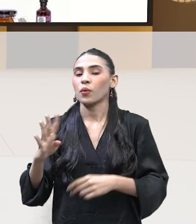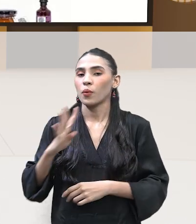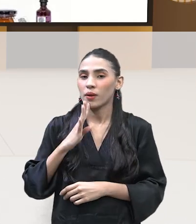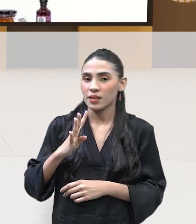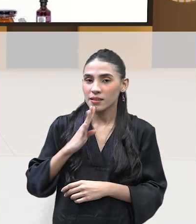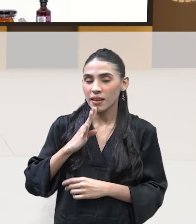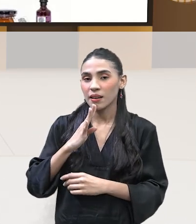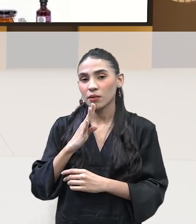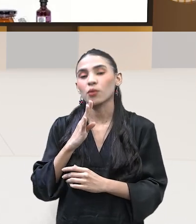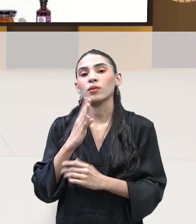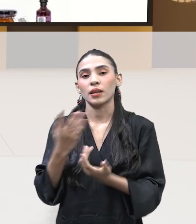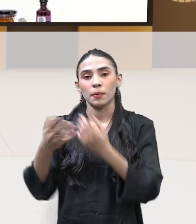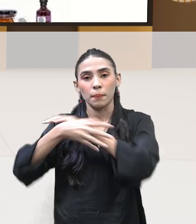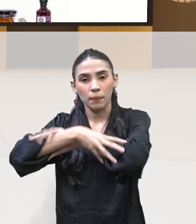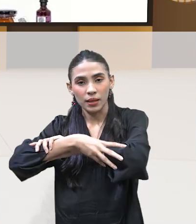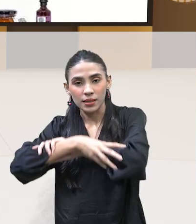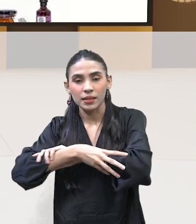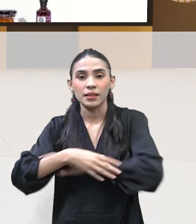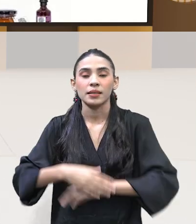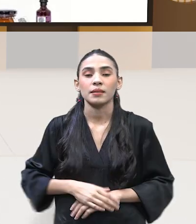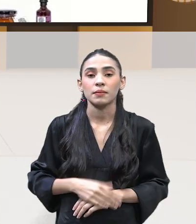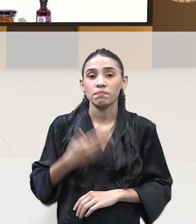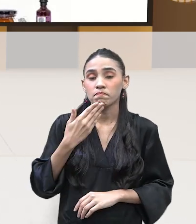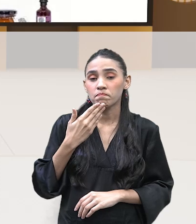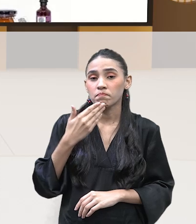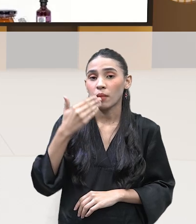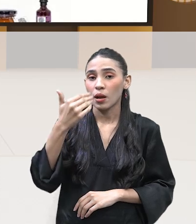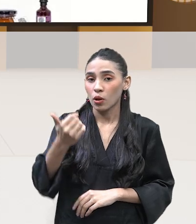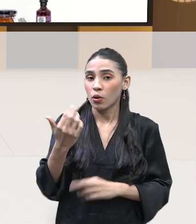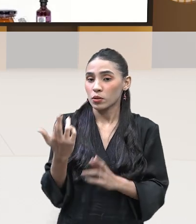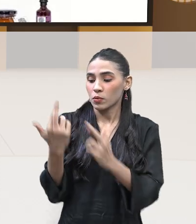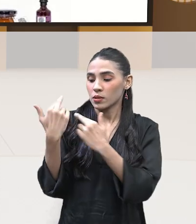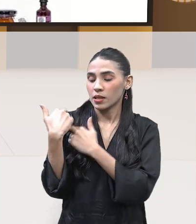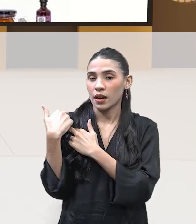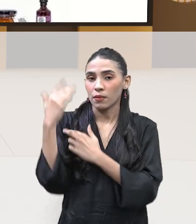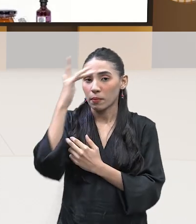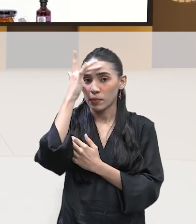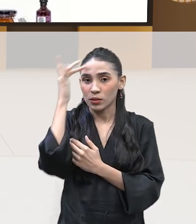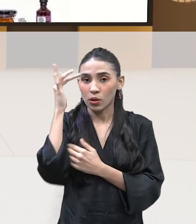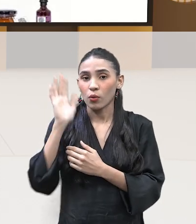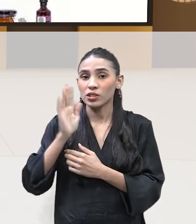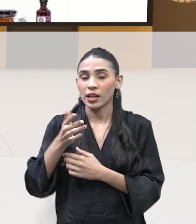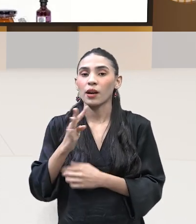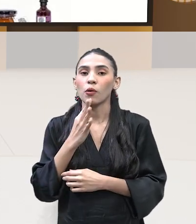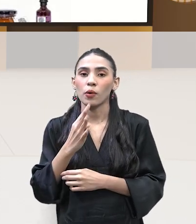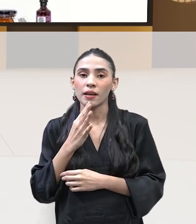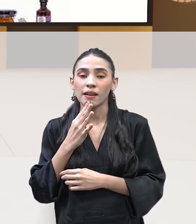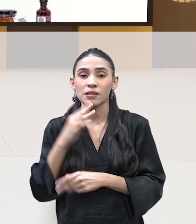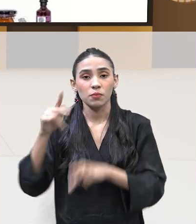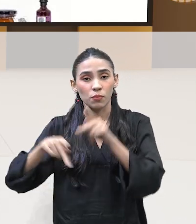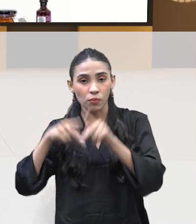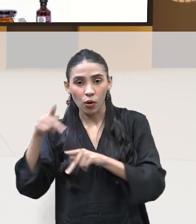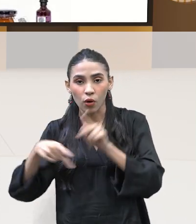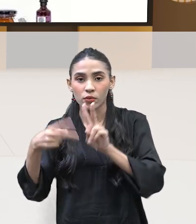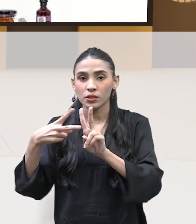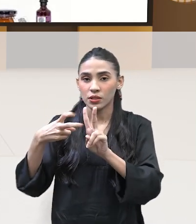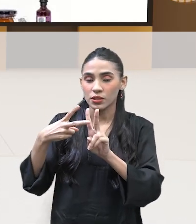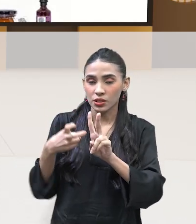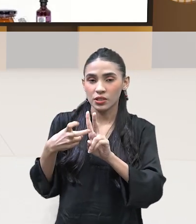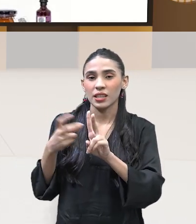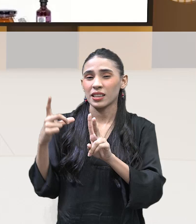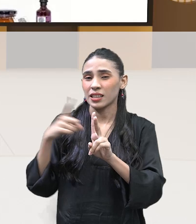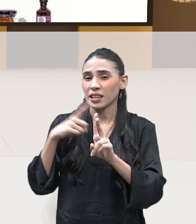a parceria, porque quem melhor para cuidar do ambiente do que os povos originários? Nele, né? Isso, a gente sabe que os povos originários se